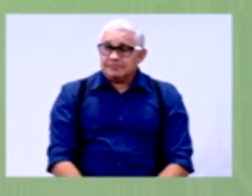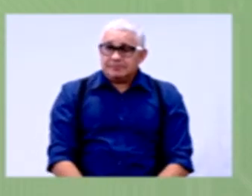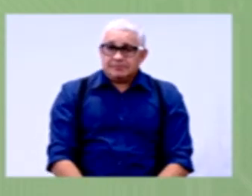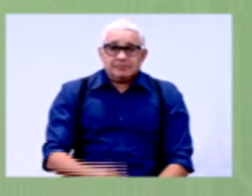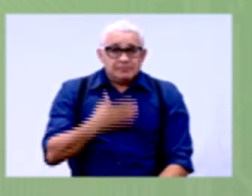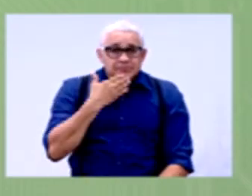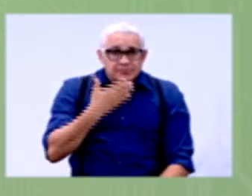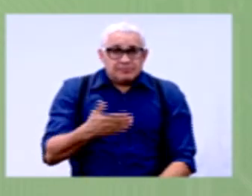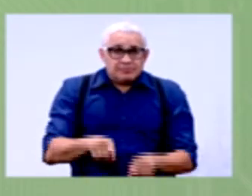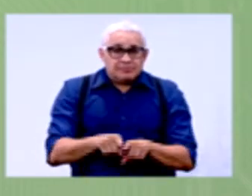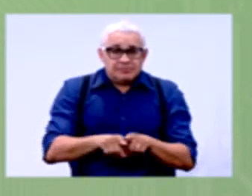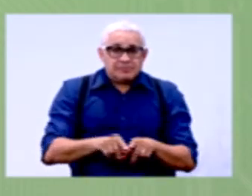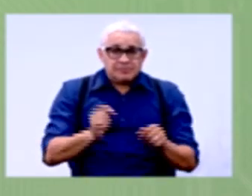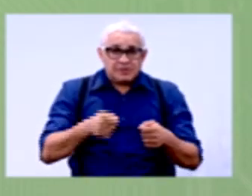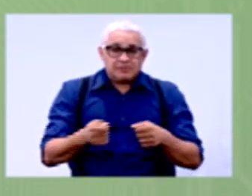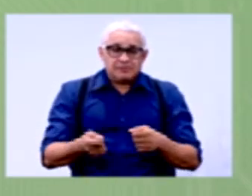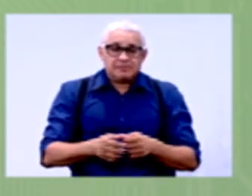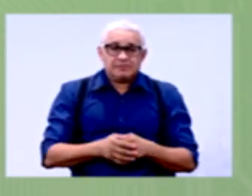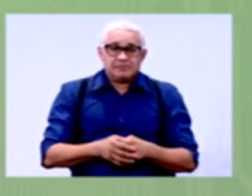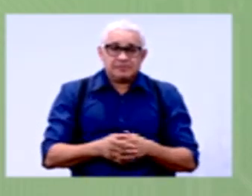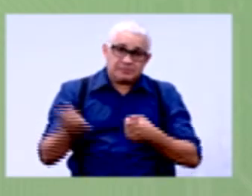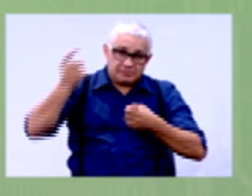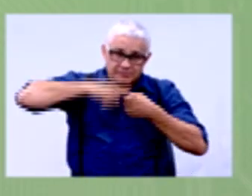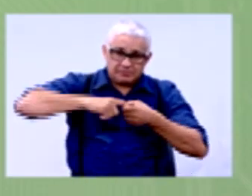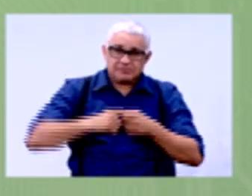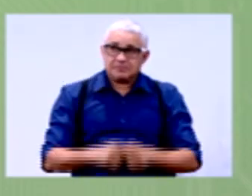solicitada, seja recuperada, certo?